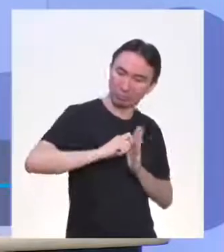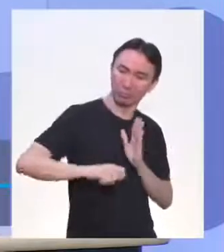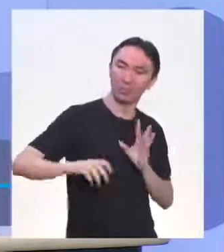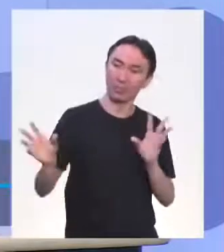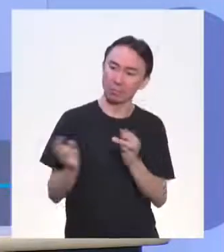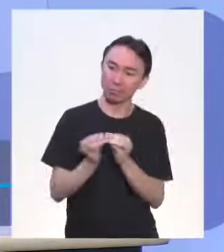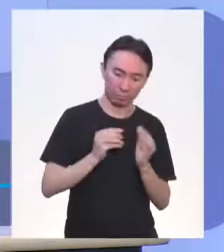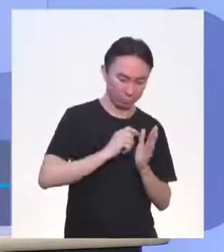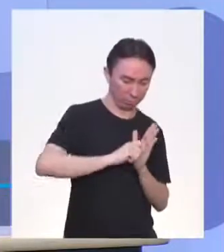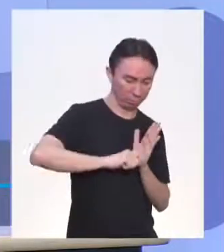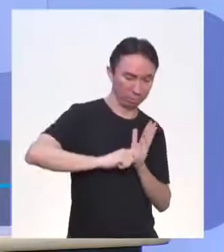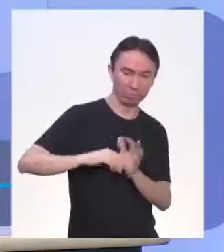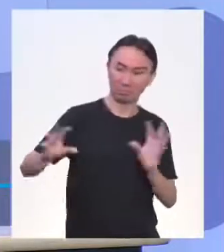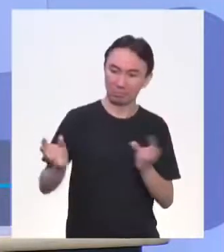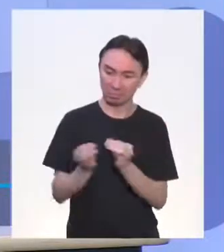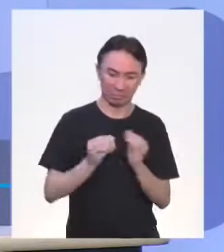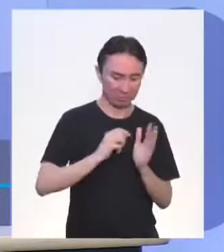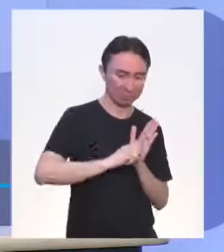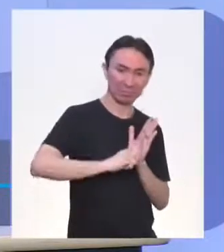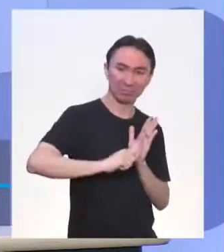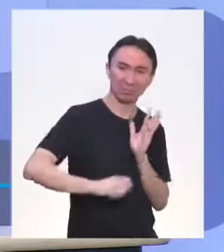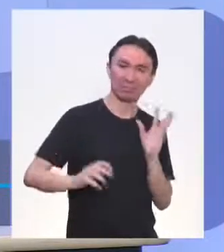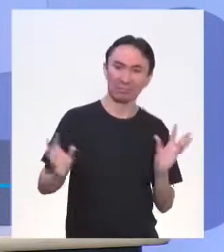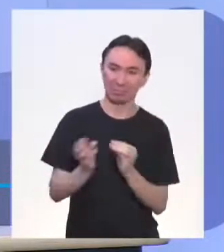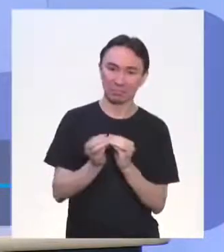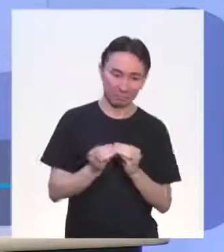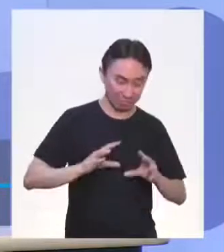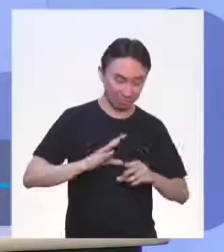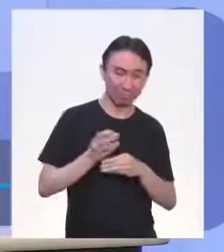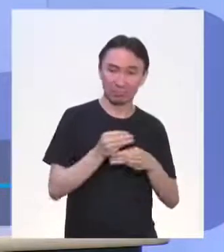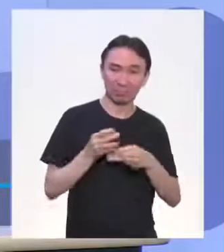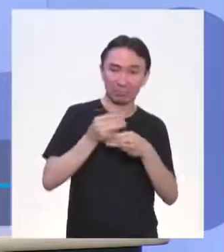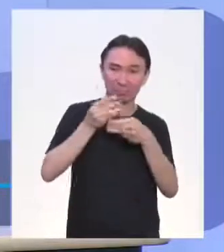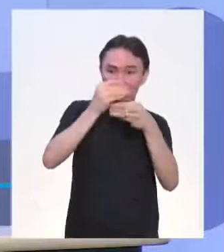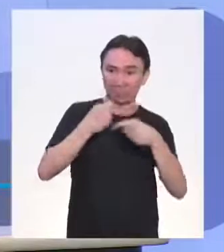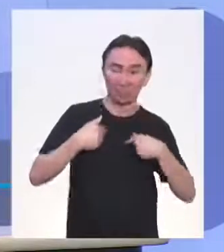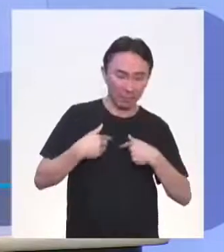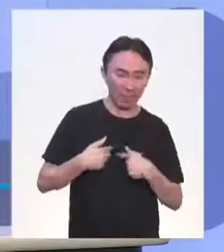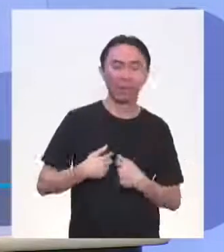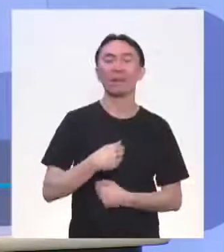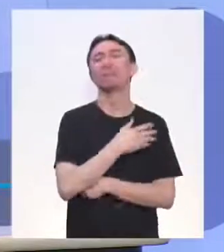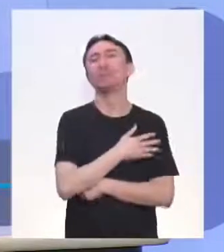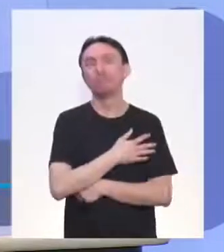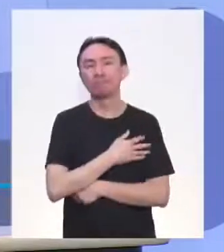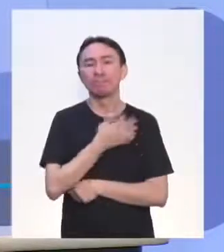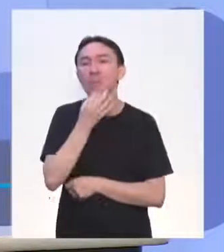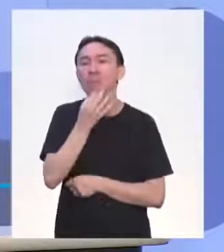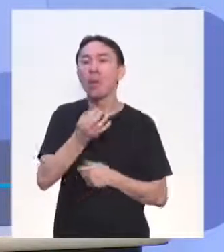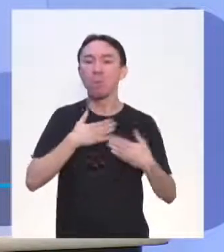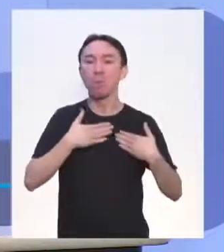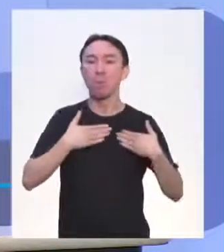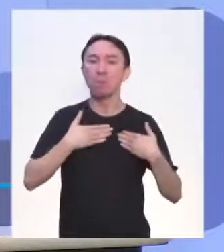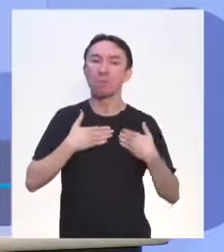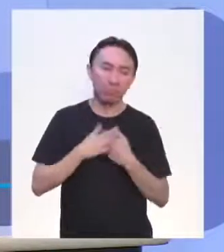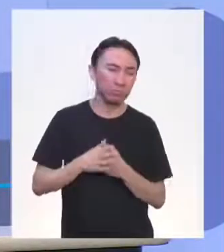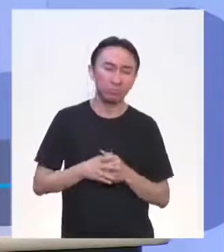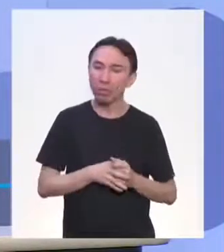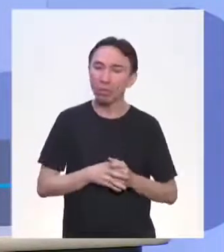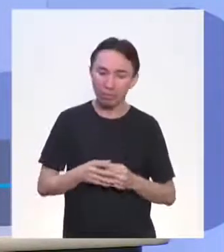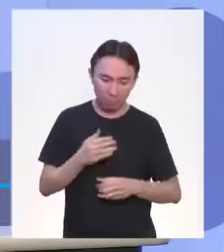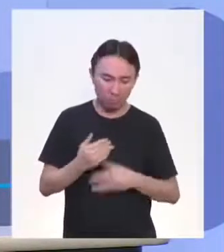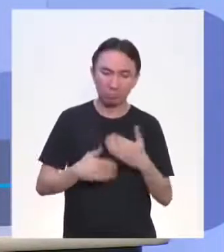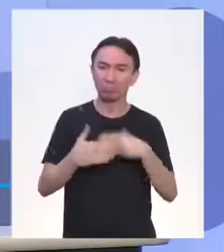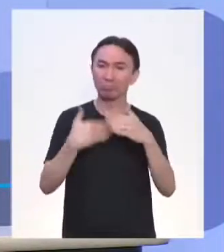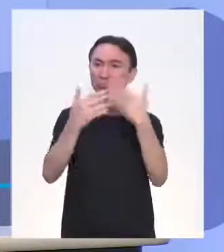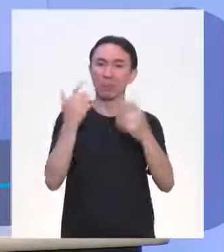tudo isso que você anotou, você vai elaborar a sua opinião e vai utilizando tudo aquilo de citação que você foi